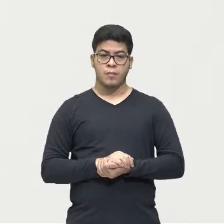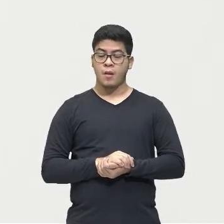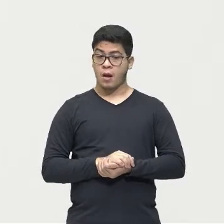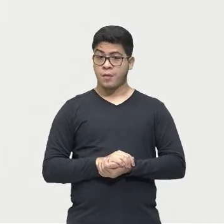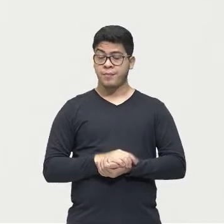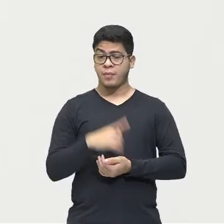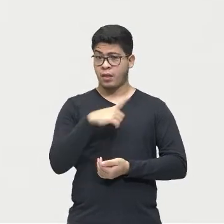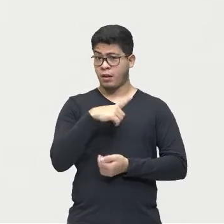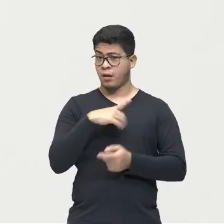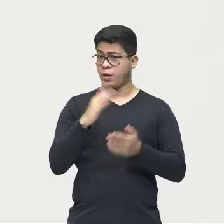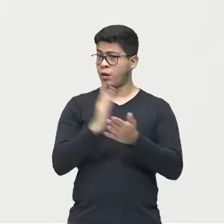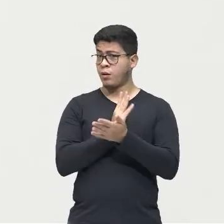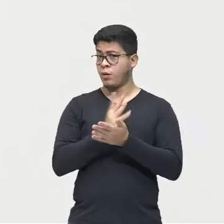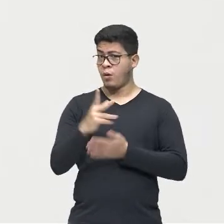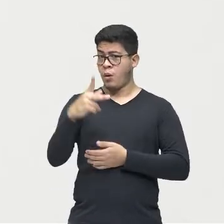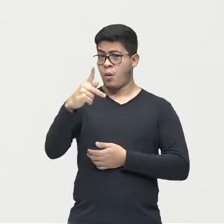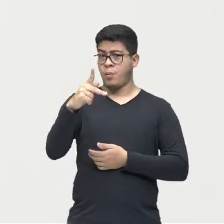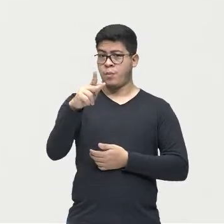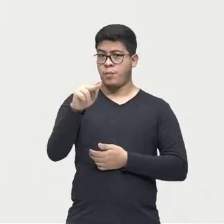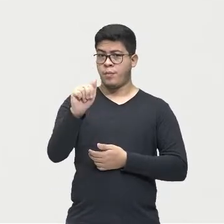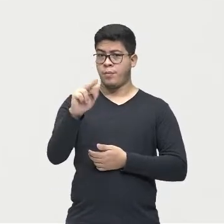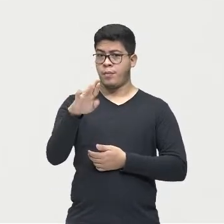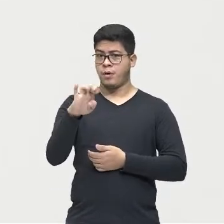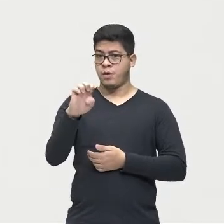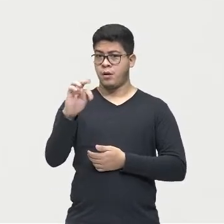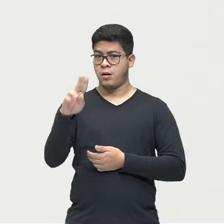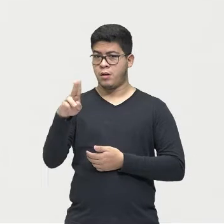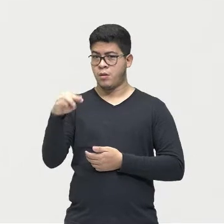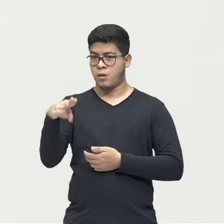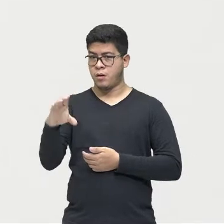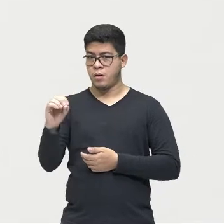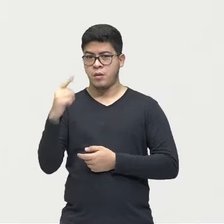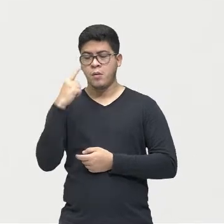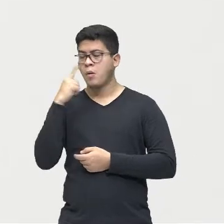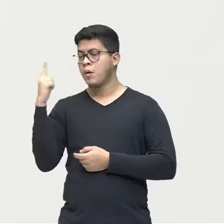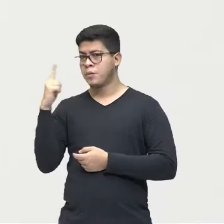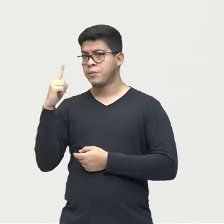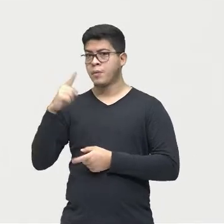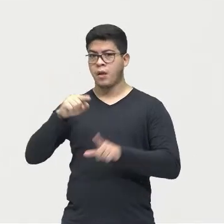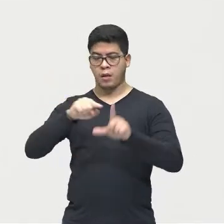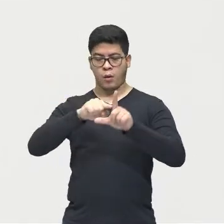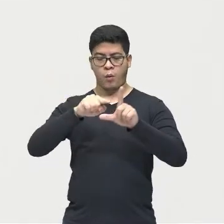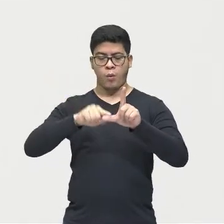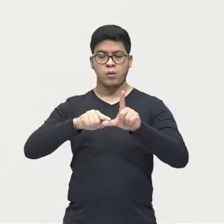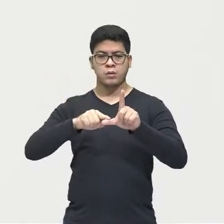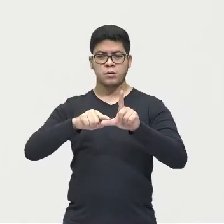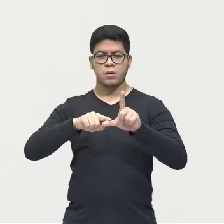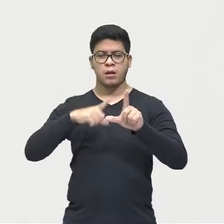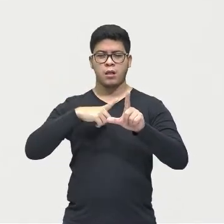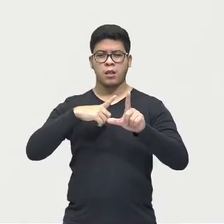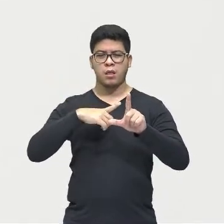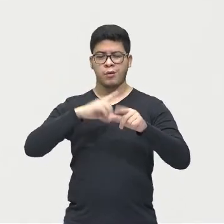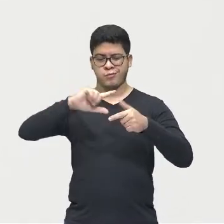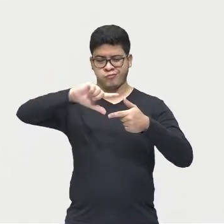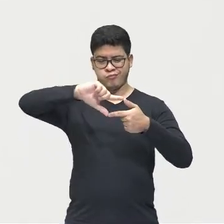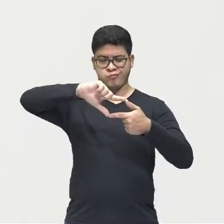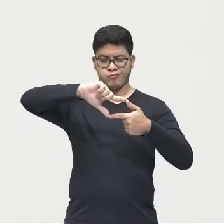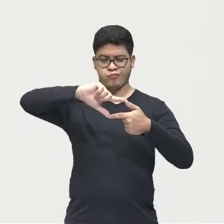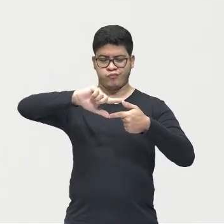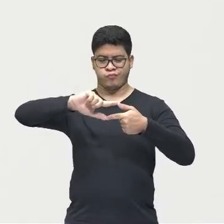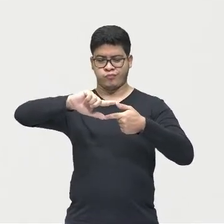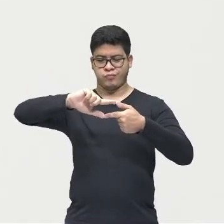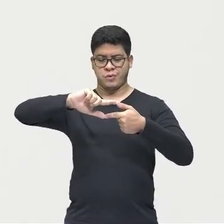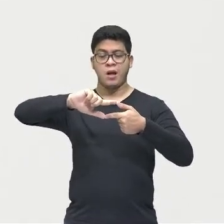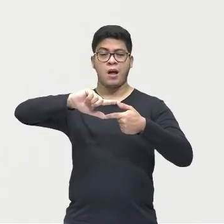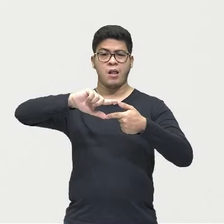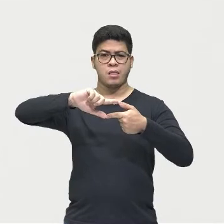Paralelogramo aqui, no caso, ele vai possuir ângulos opostos e lados opostos congruentes. O que quer dizer? Aqui também nós temos aqui, esses dois lados aqui,